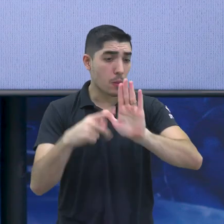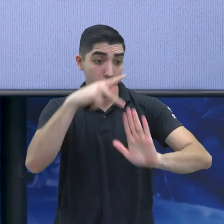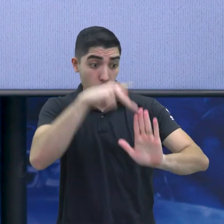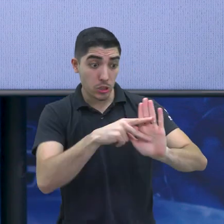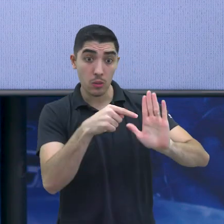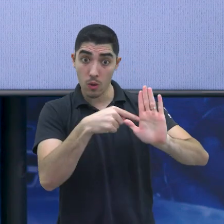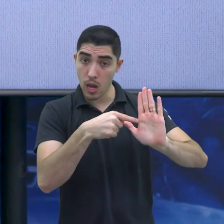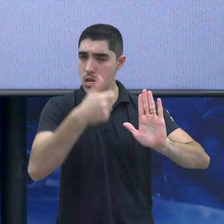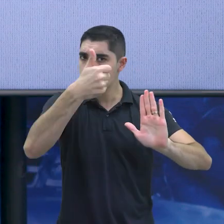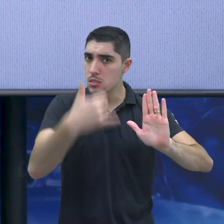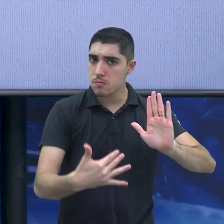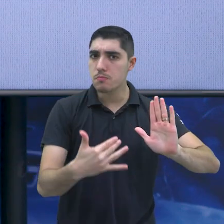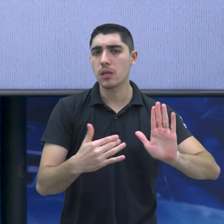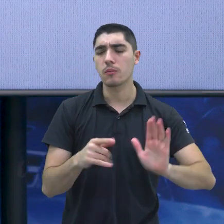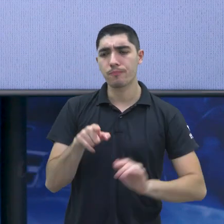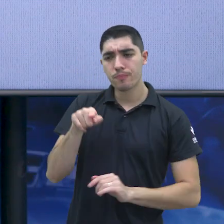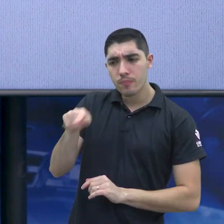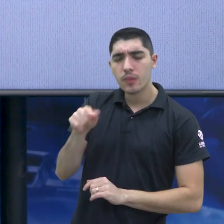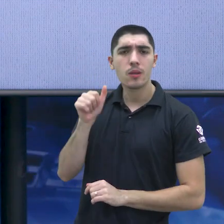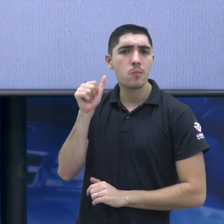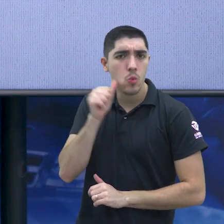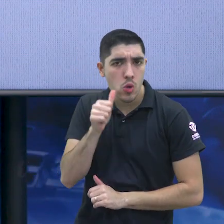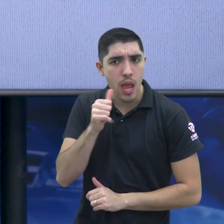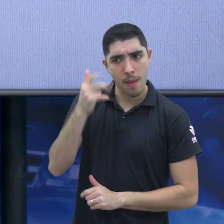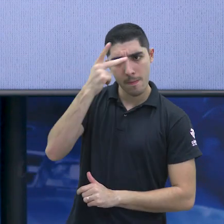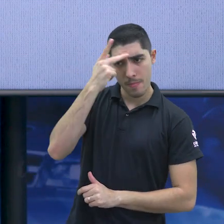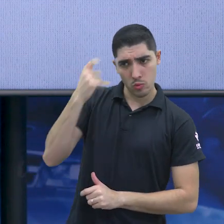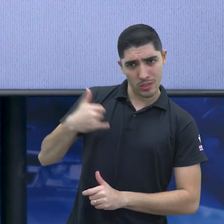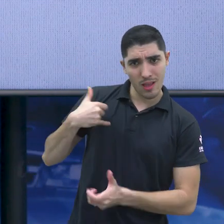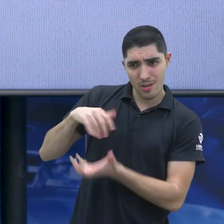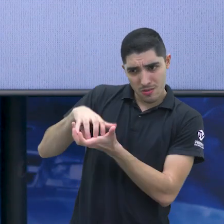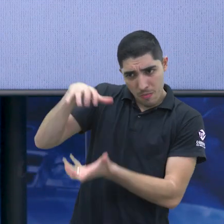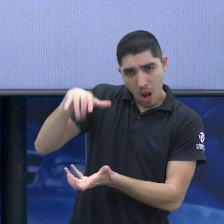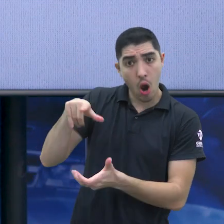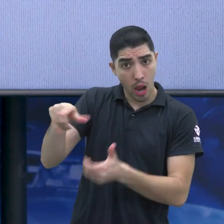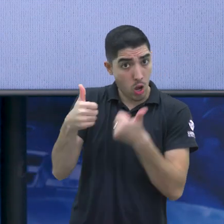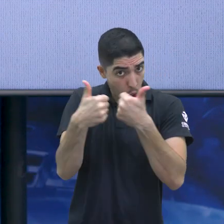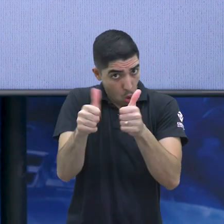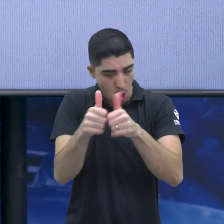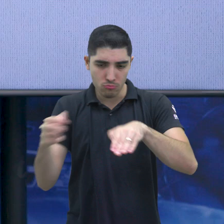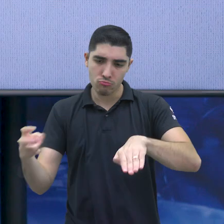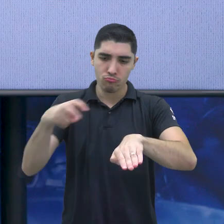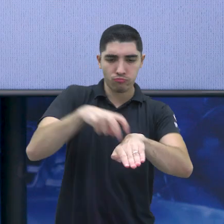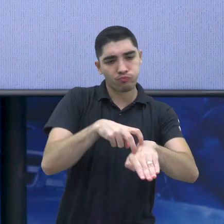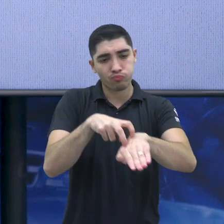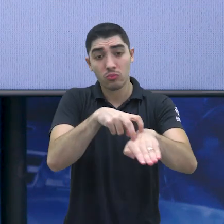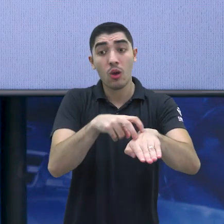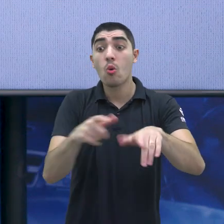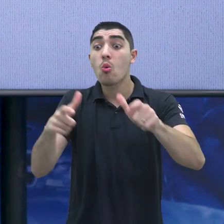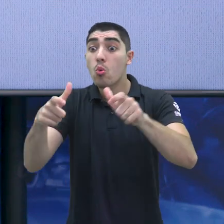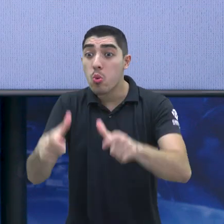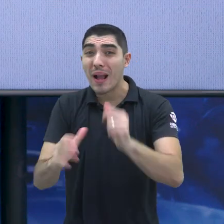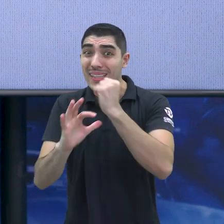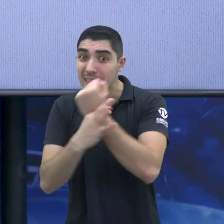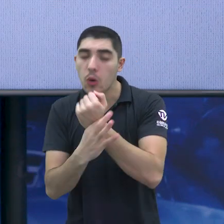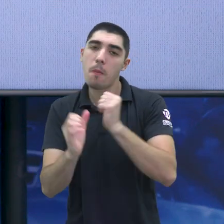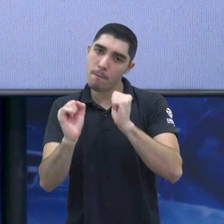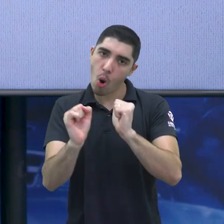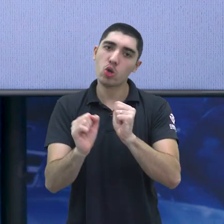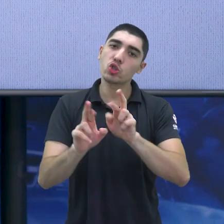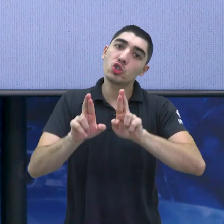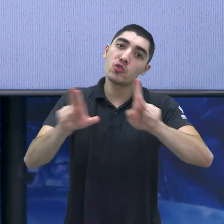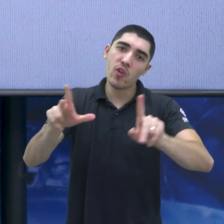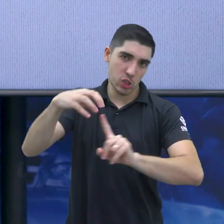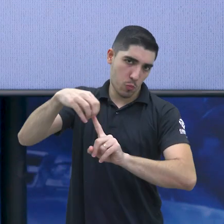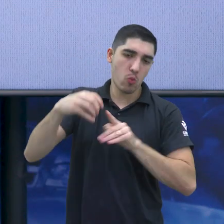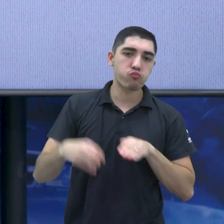tramita na Câmara que busca dar permissão a mulheres e idosos que usam o transporte público para realizar o desembarque em